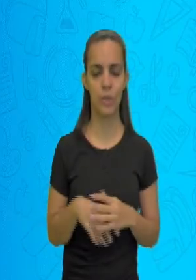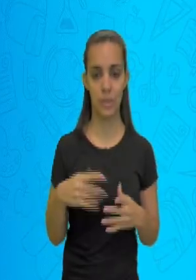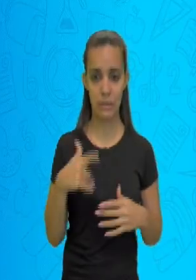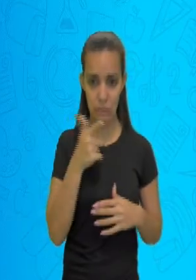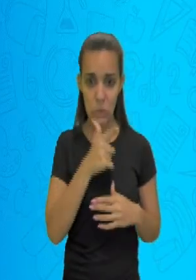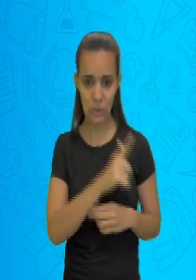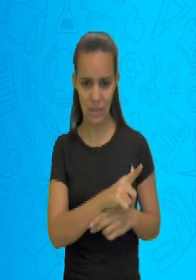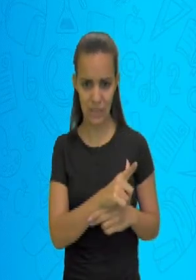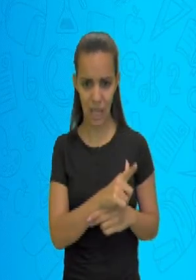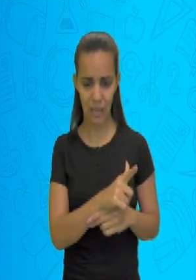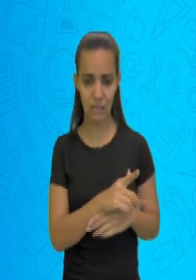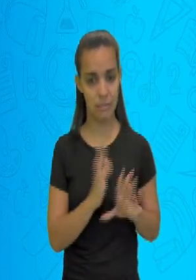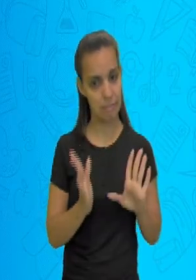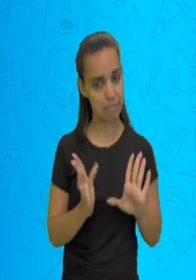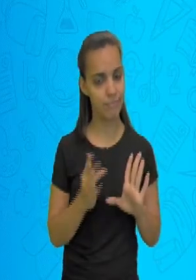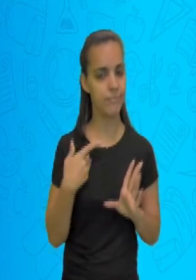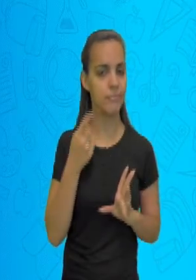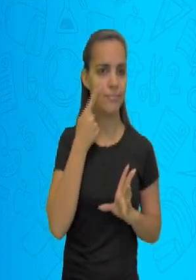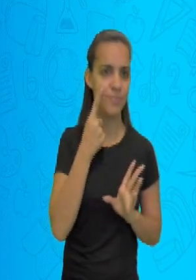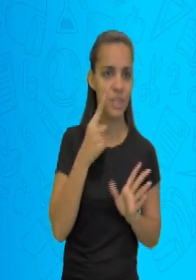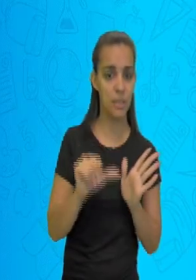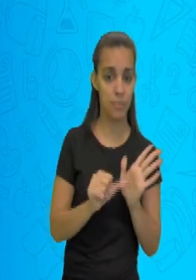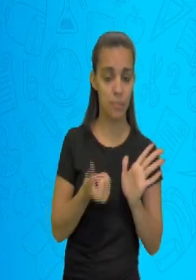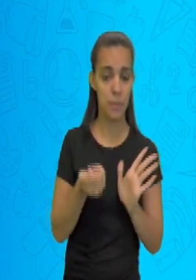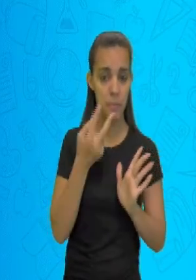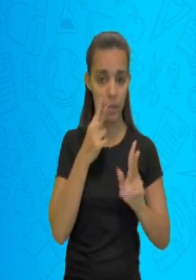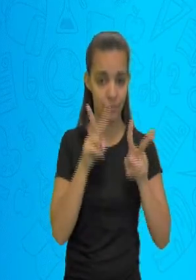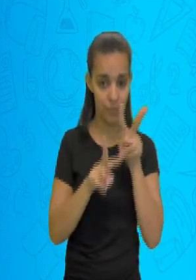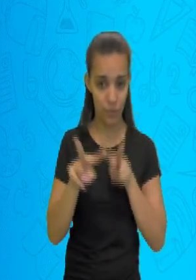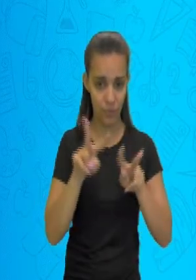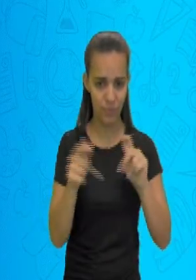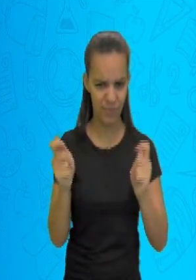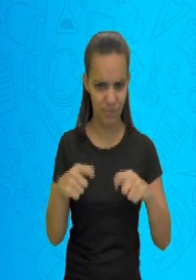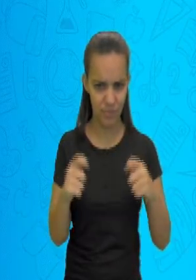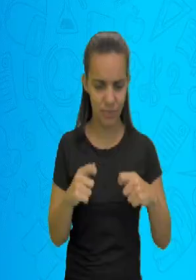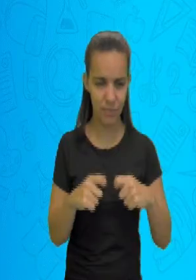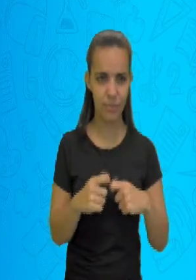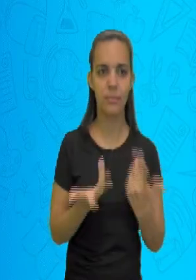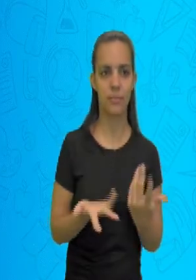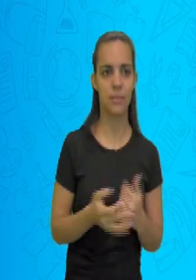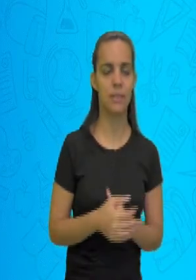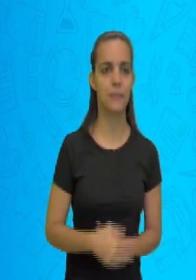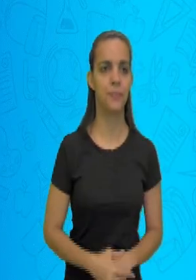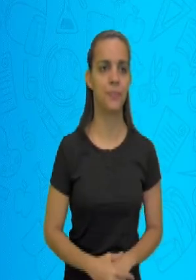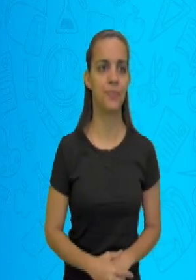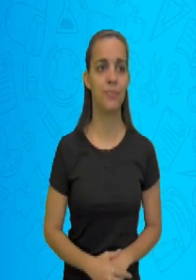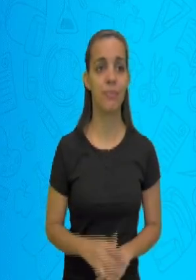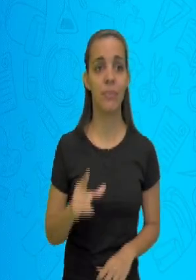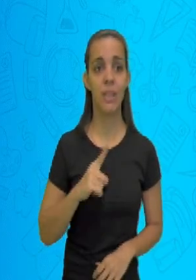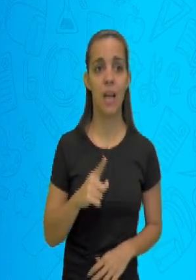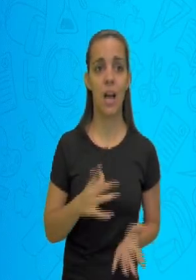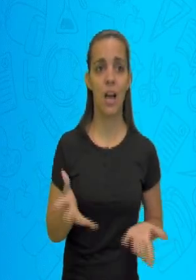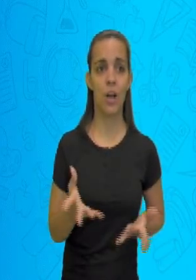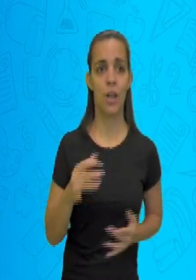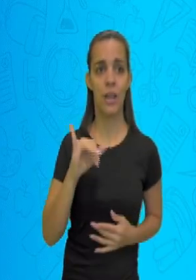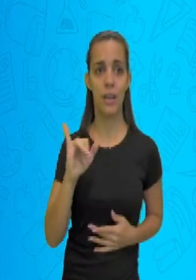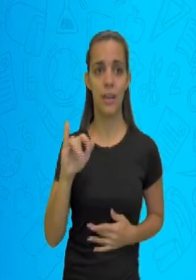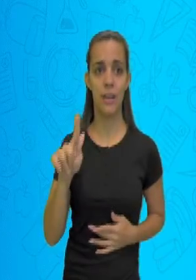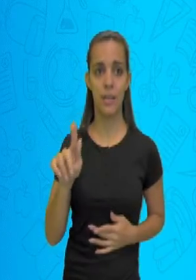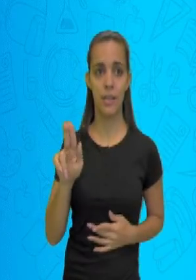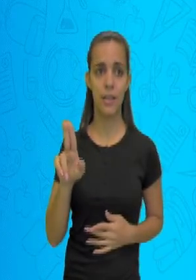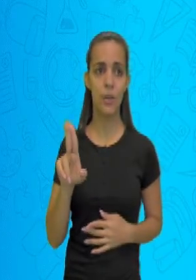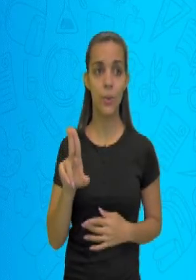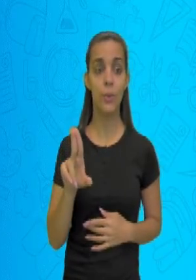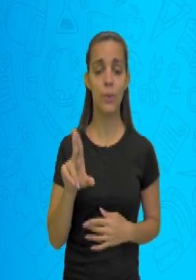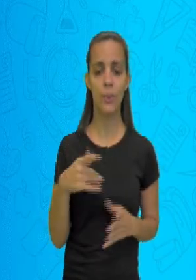sustentar esse telhado. Mas existem várias moradias de pau a pique. E aí temos as iglus.